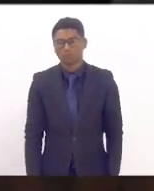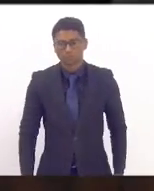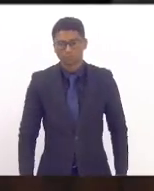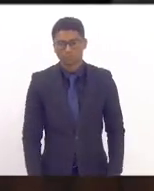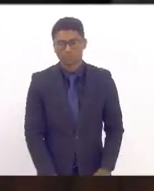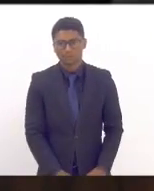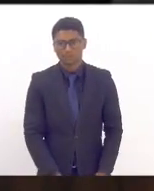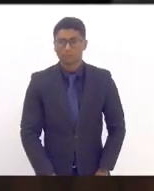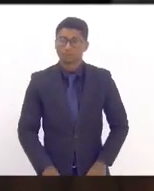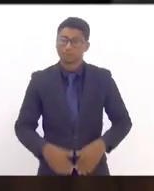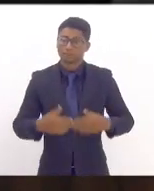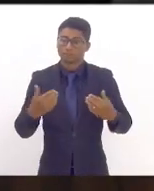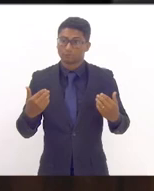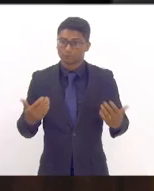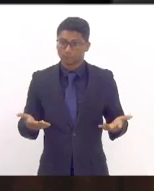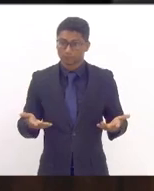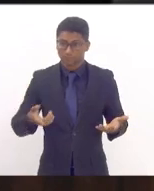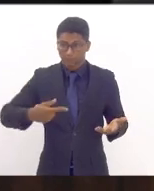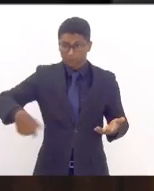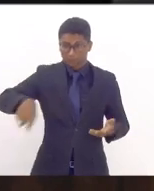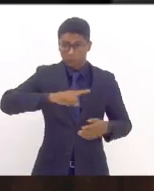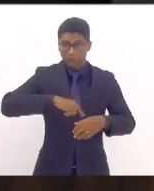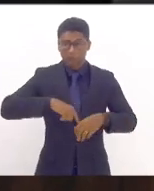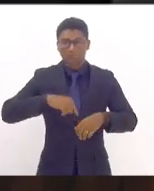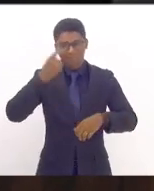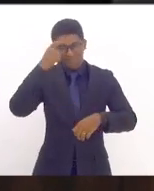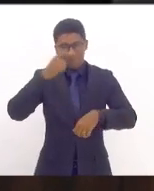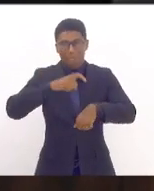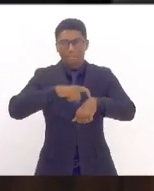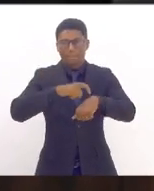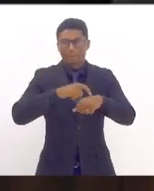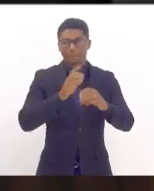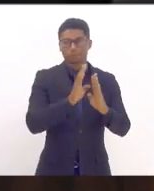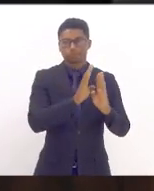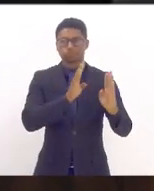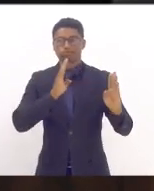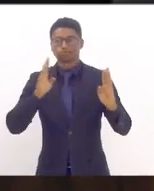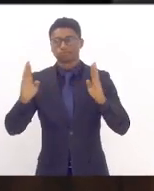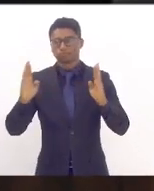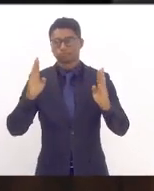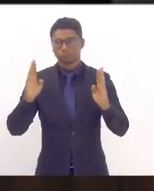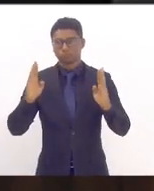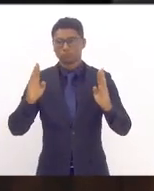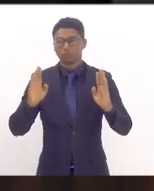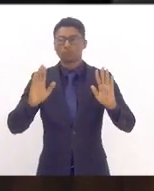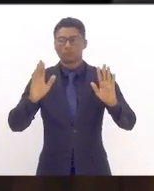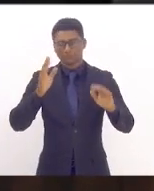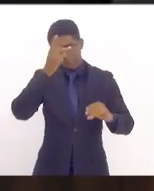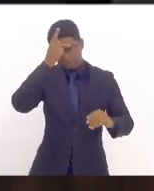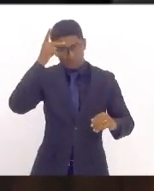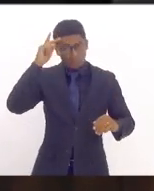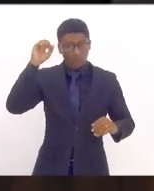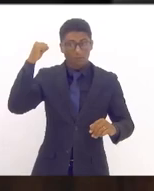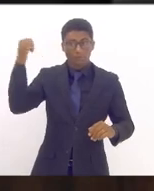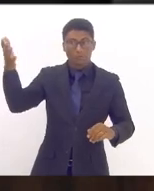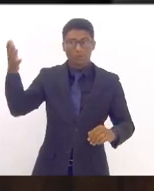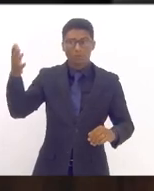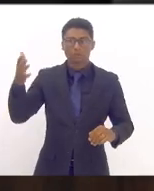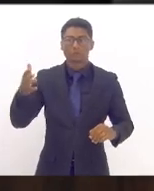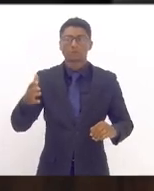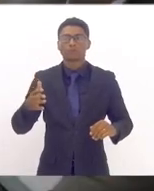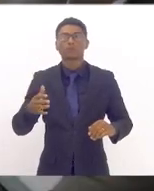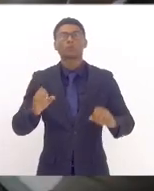fique claro que nós estamos entendendo o benefício que já existe hoje não não é só para só porque quem tá de fora não falei